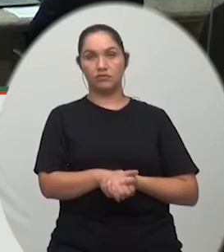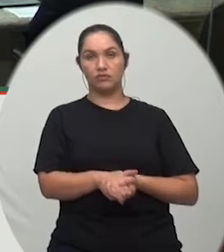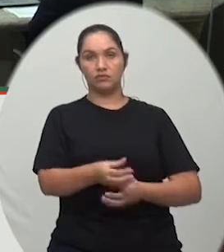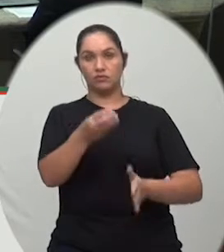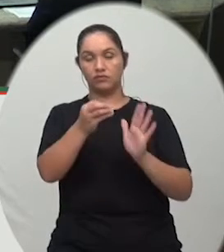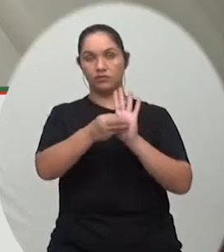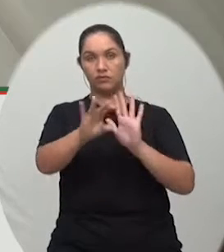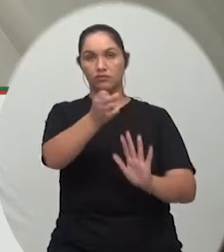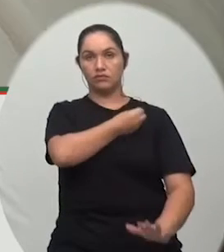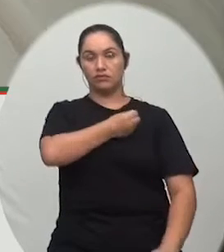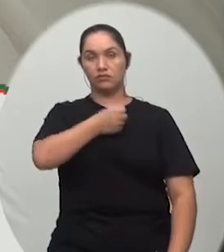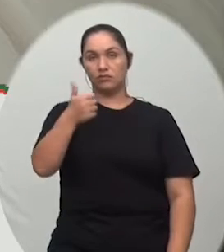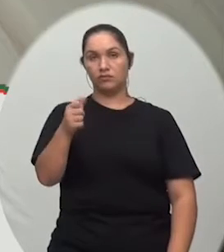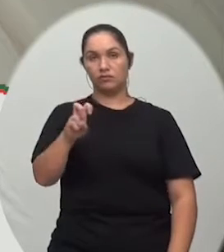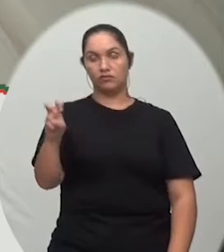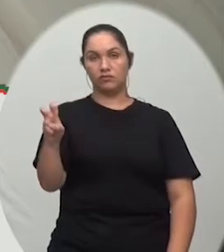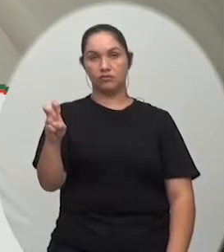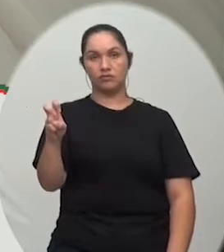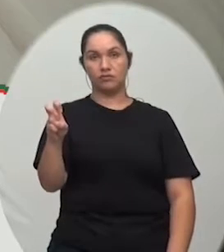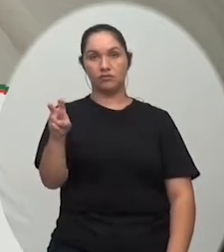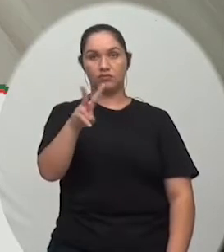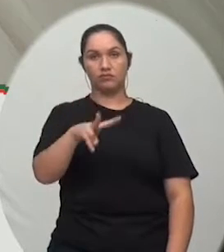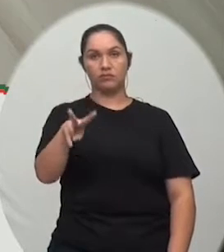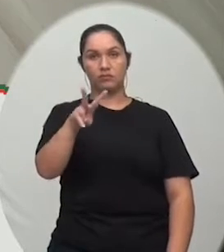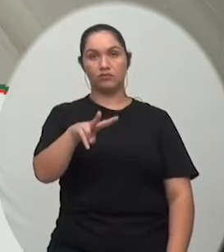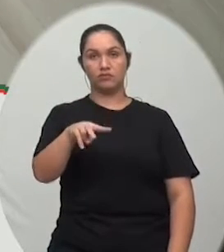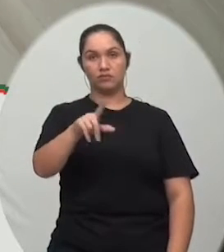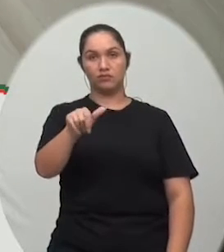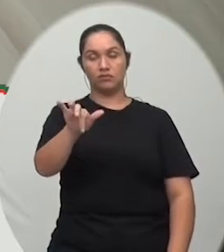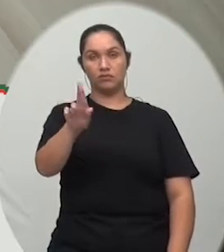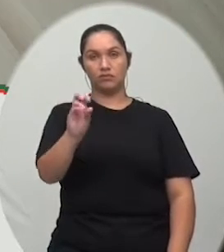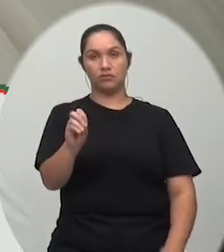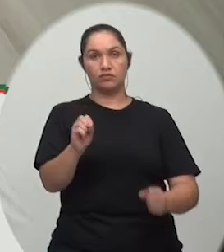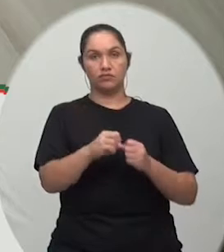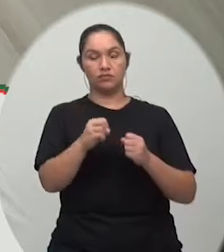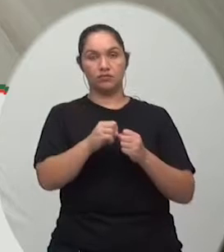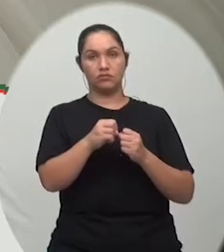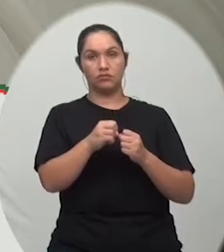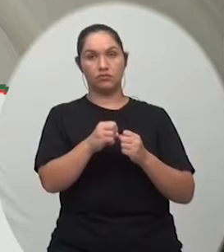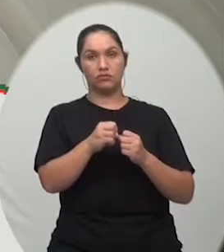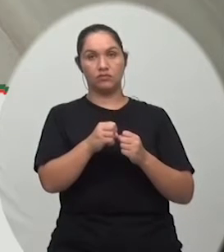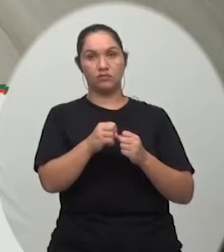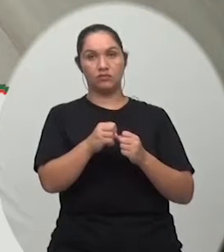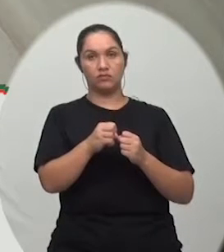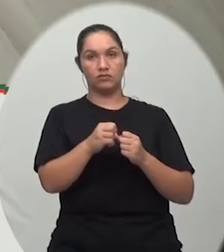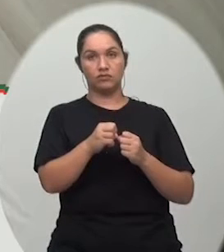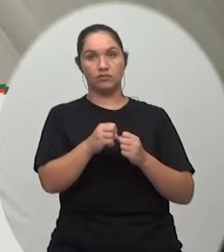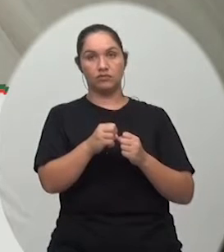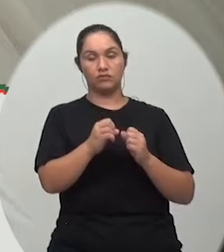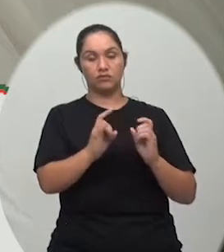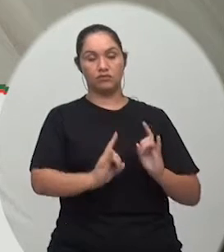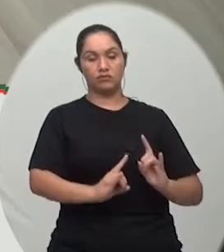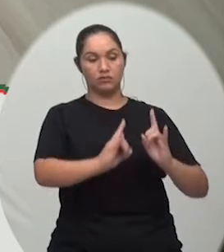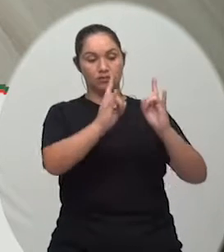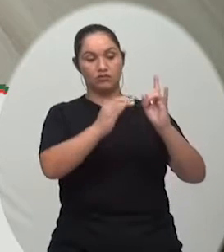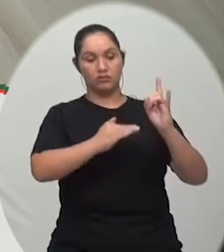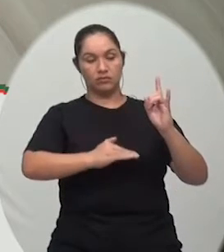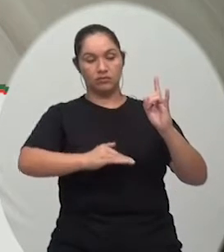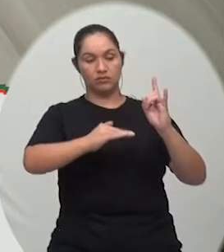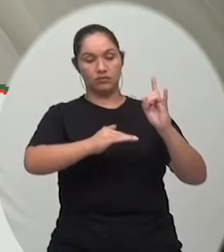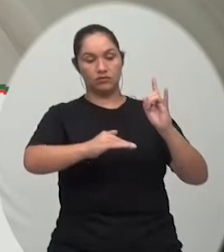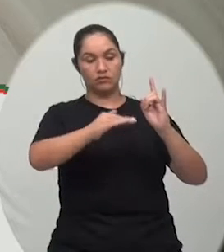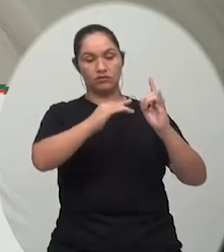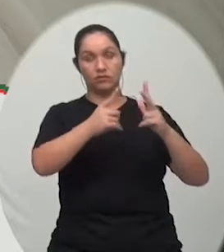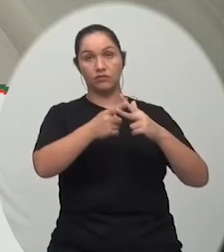Indicação número 155/2019, autoria vereador Zairo Casagrande, assunto: conserto do elevador existente no Terminal Central